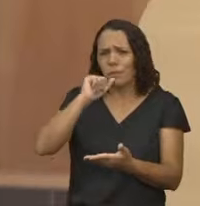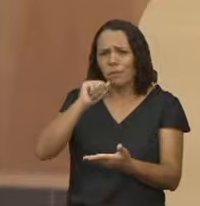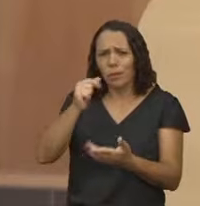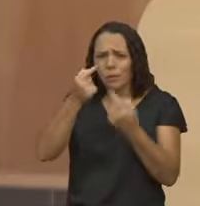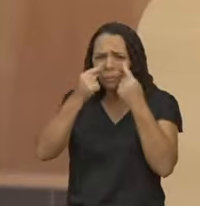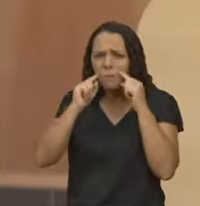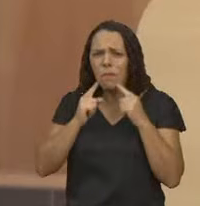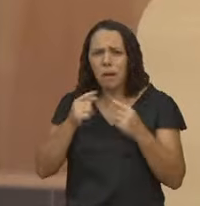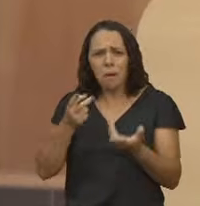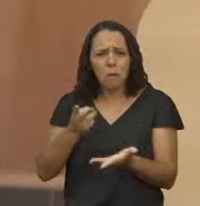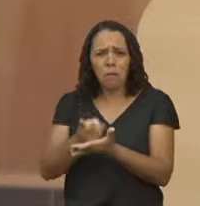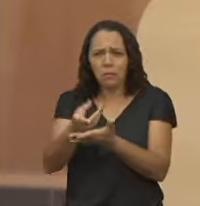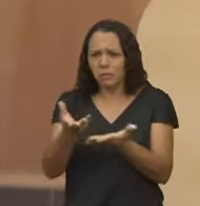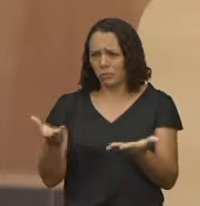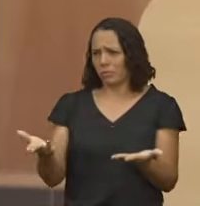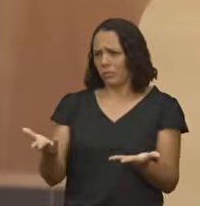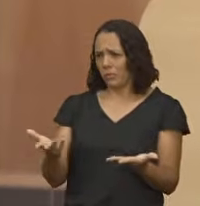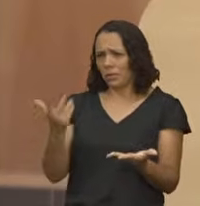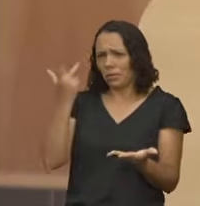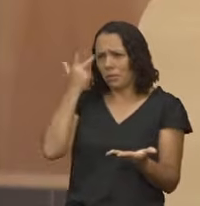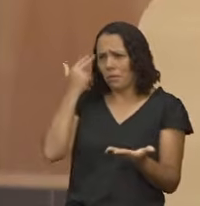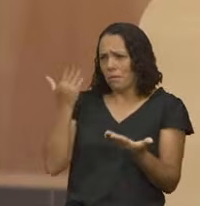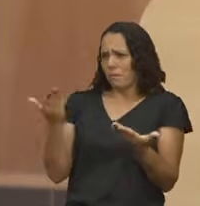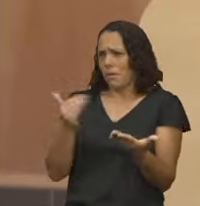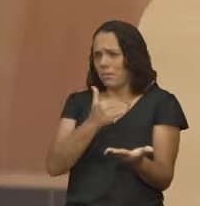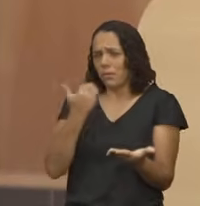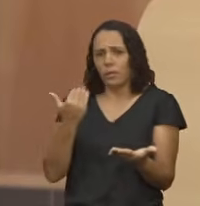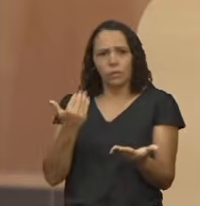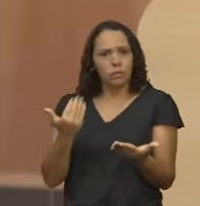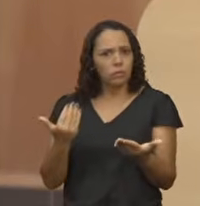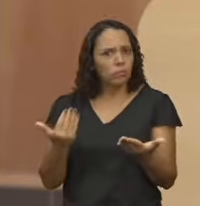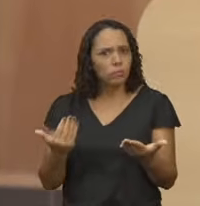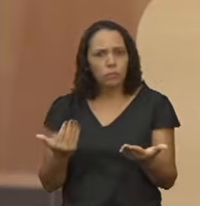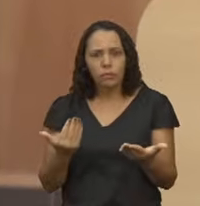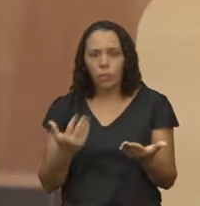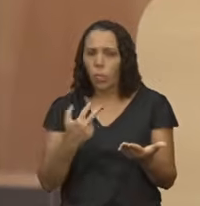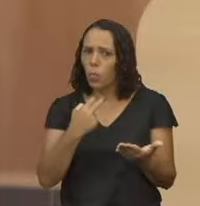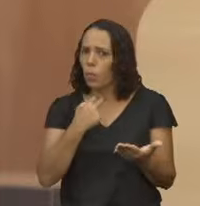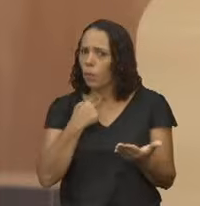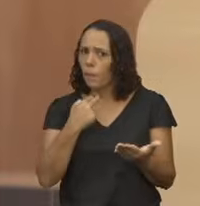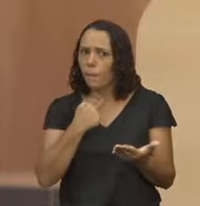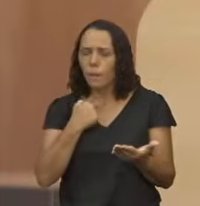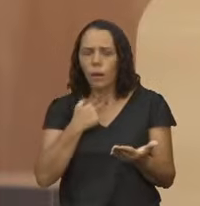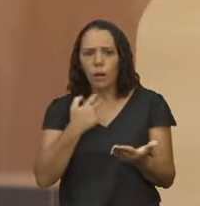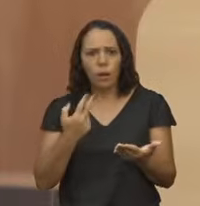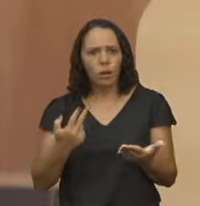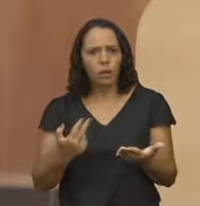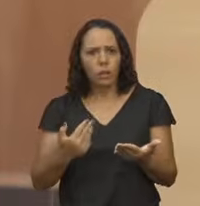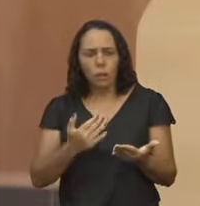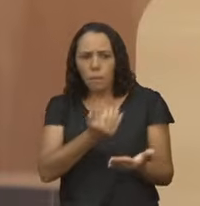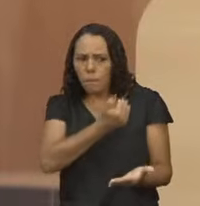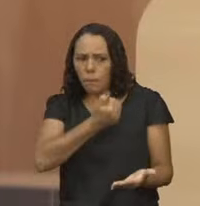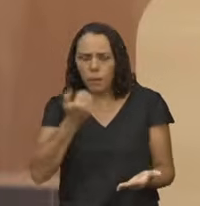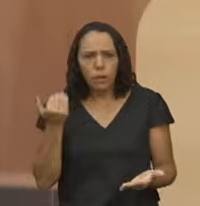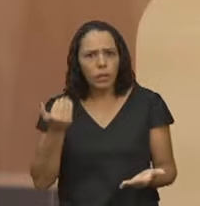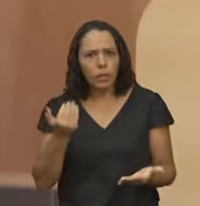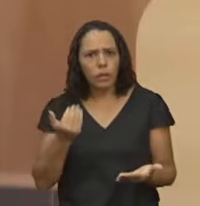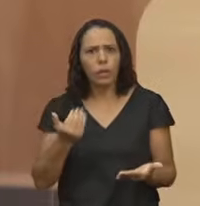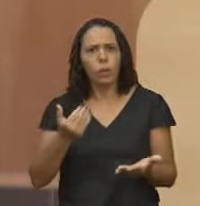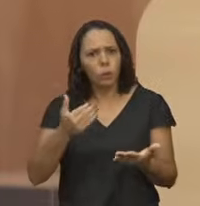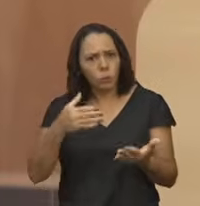isso? E a gente não faz isso com outros lutos. E a mãe, reconhecendo que aquela criança é única, aquela pessoa é